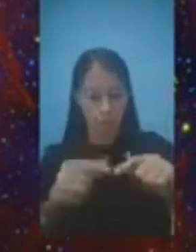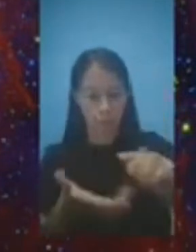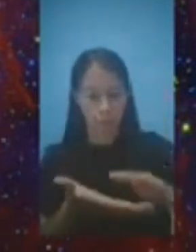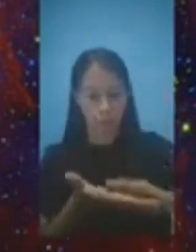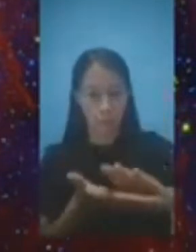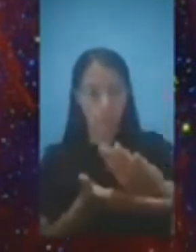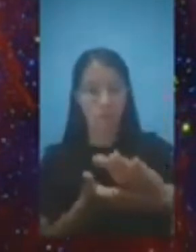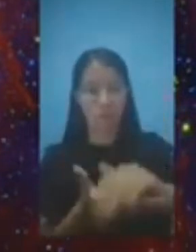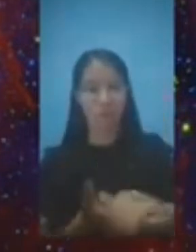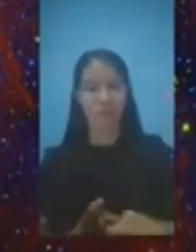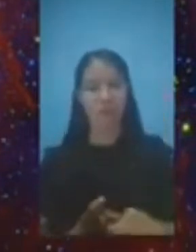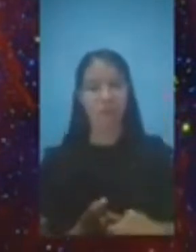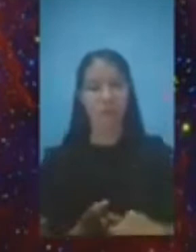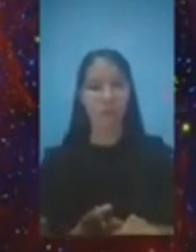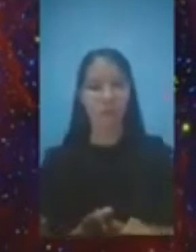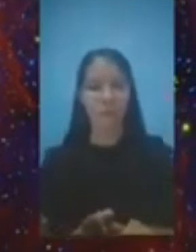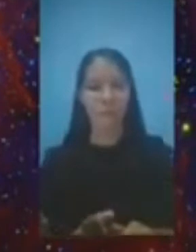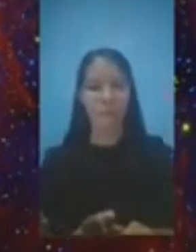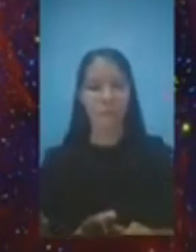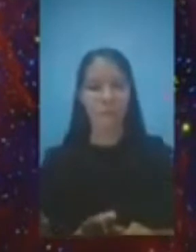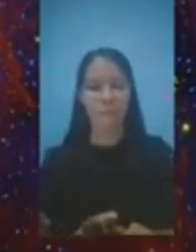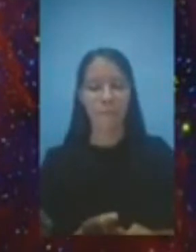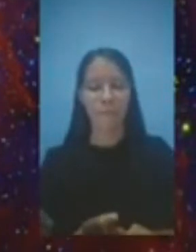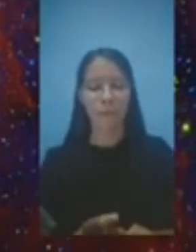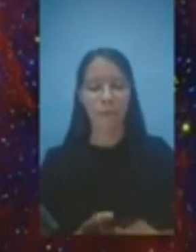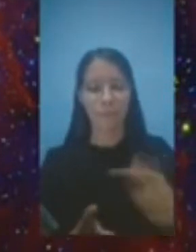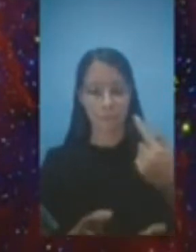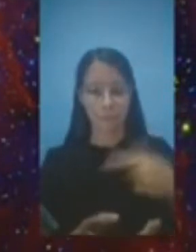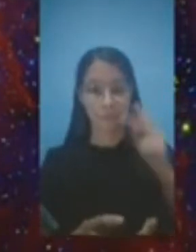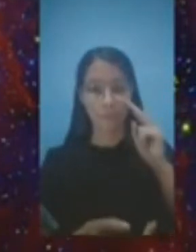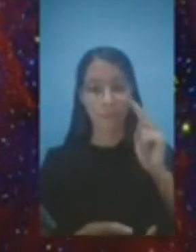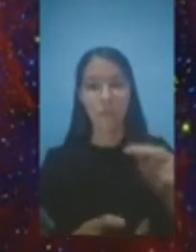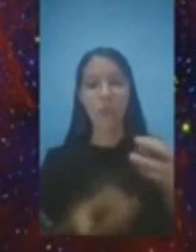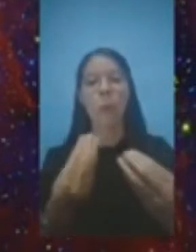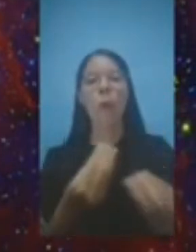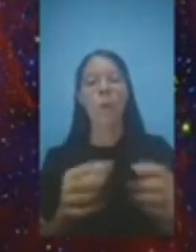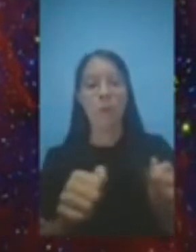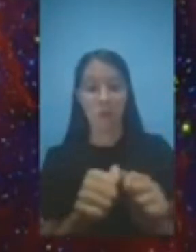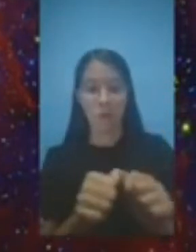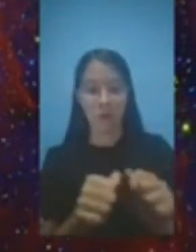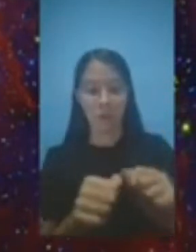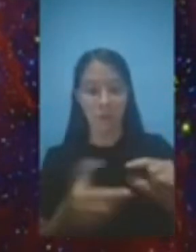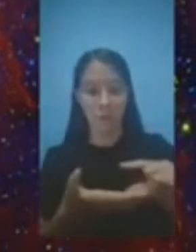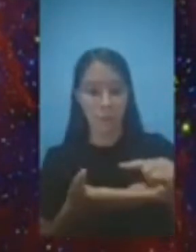É. Canudinho normal, como cobriu a caixinha, um dos canudinhos.